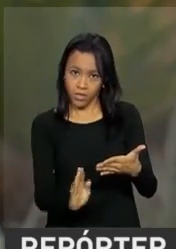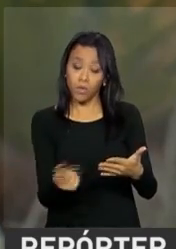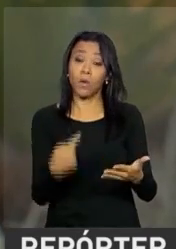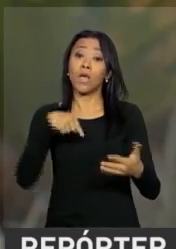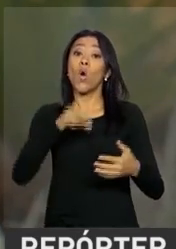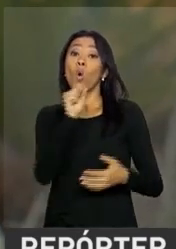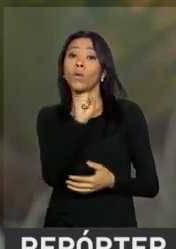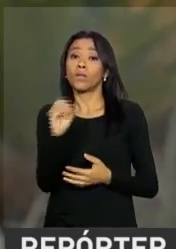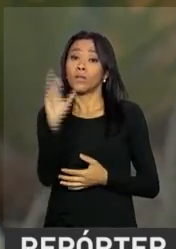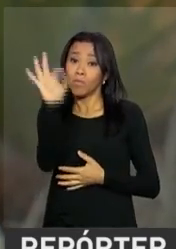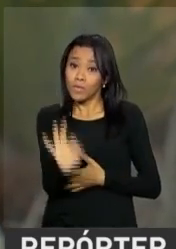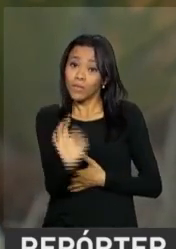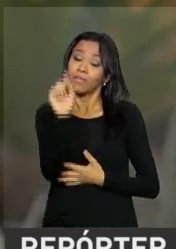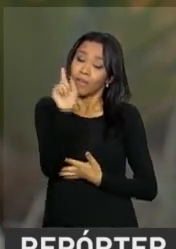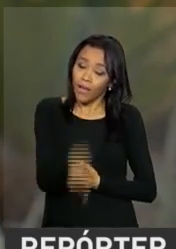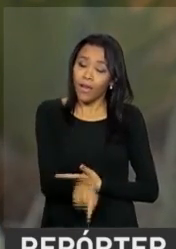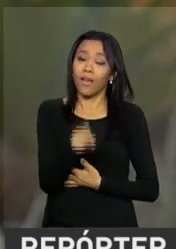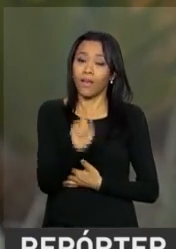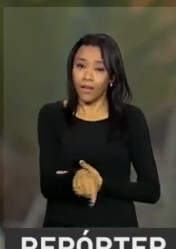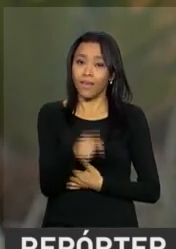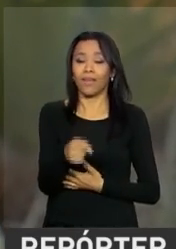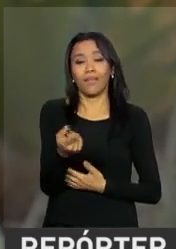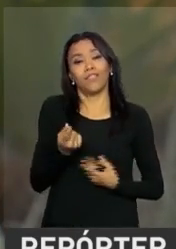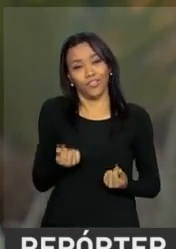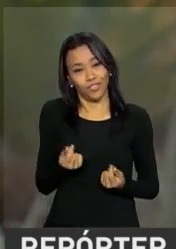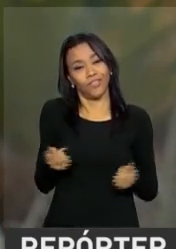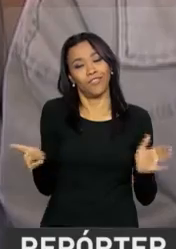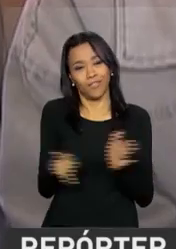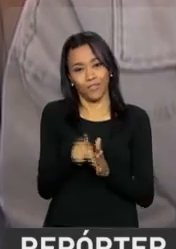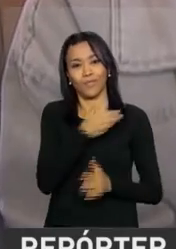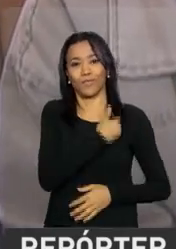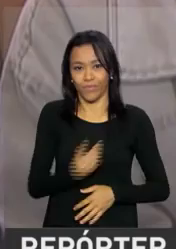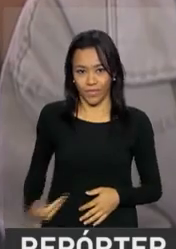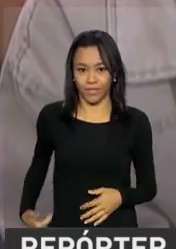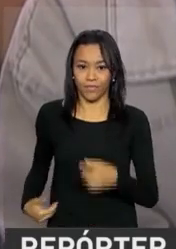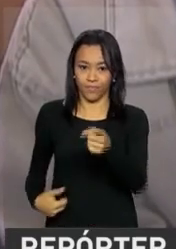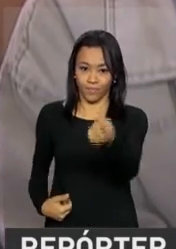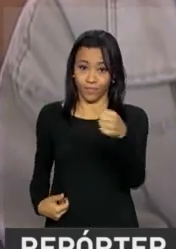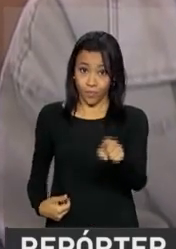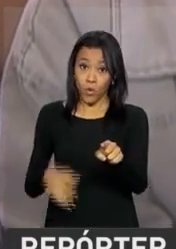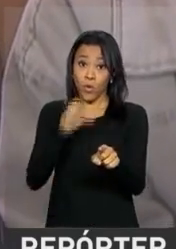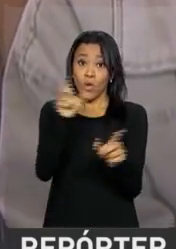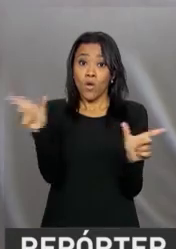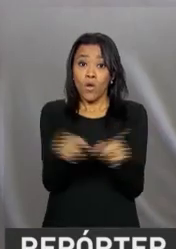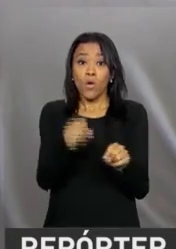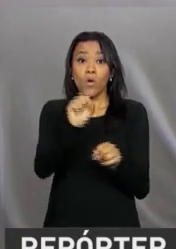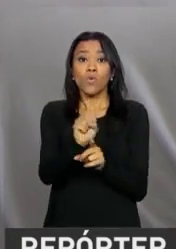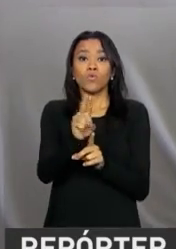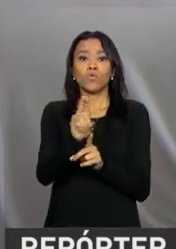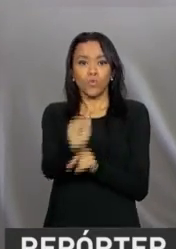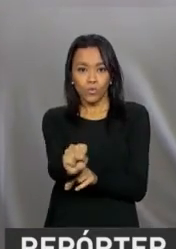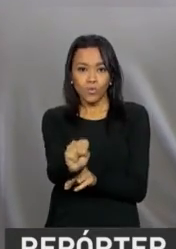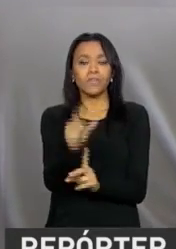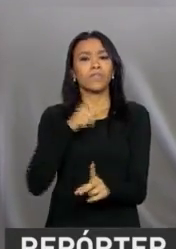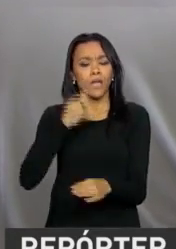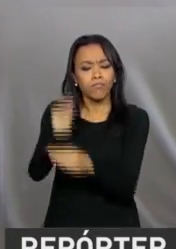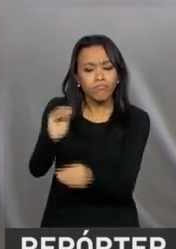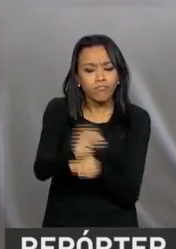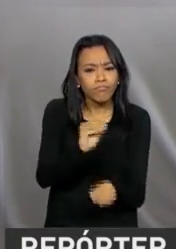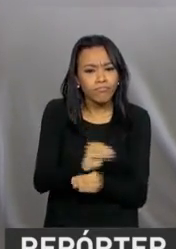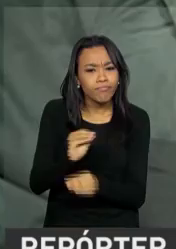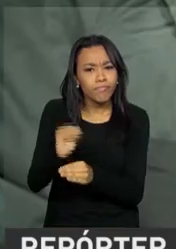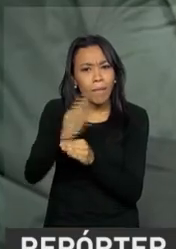cento deles são realizados com recursos públicos o sus também oferece assistência integral ao paciente